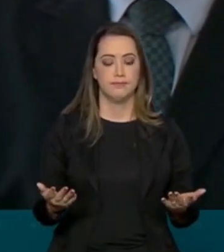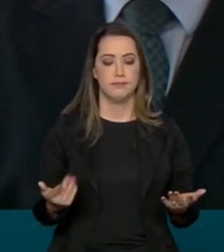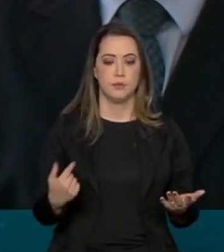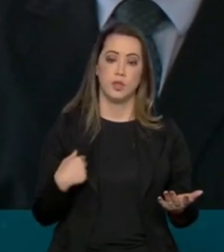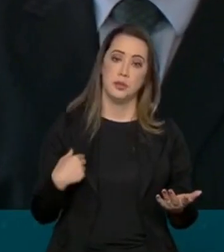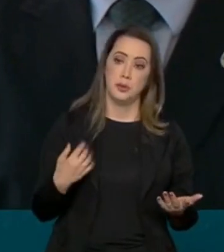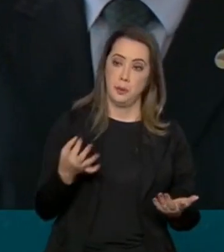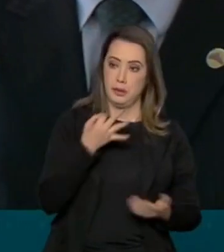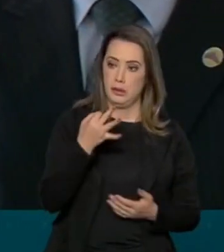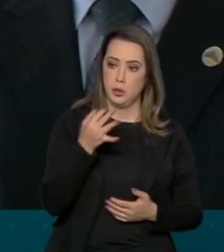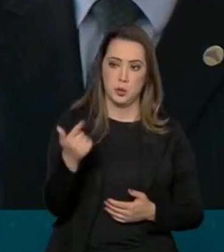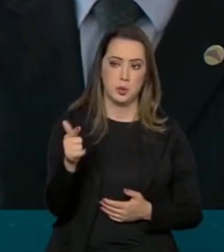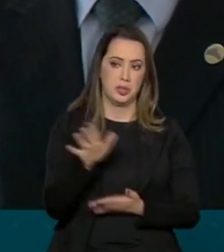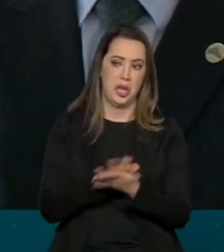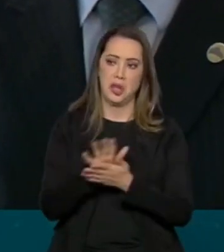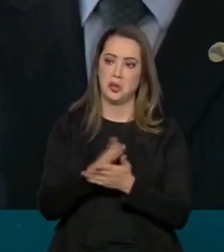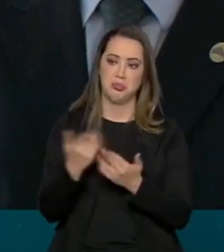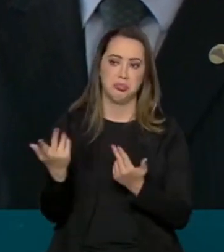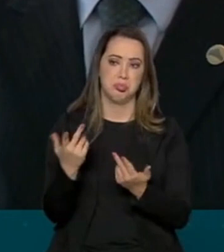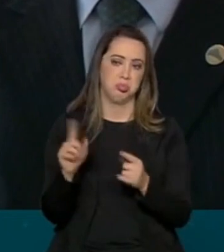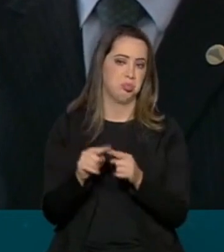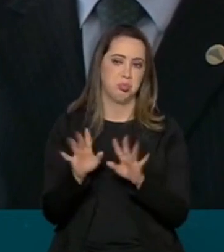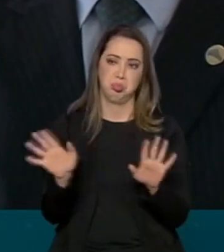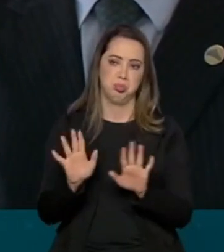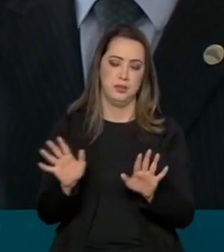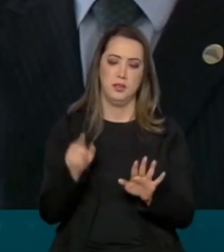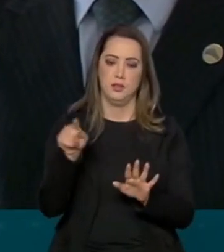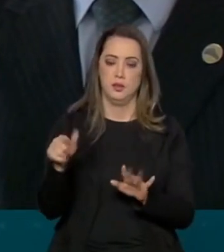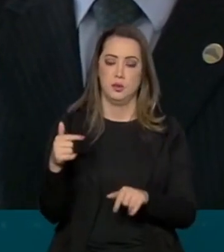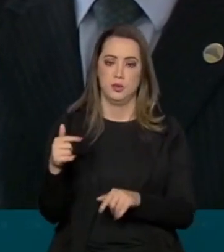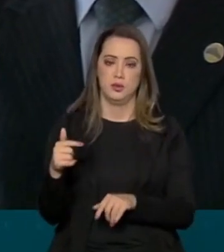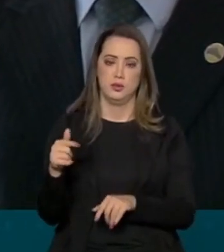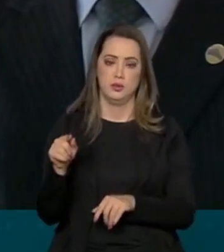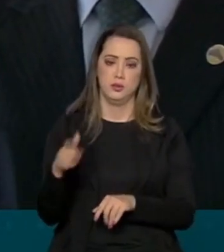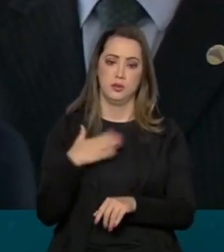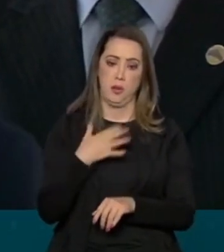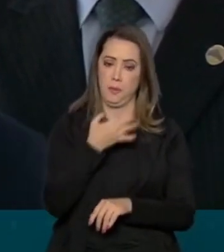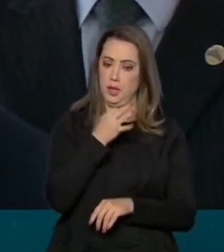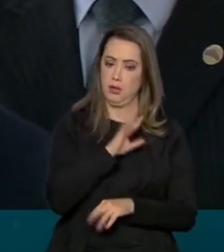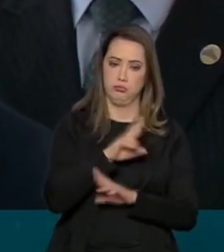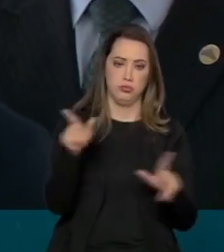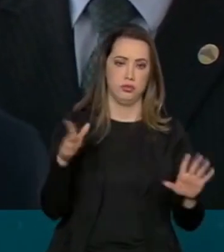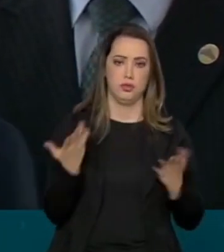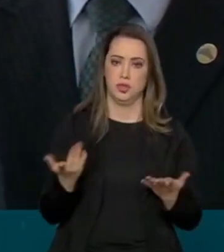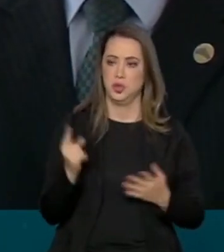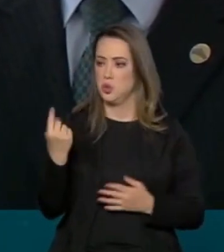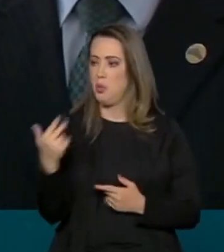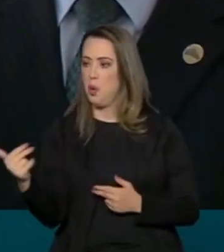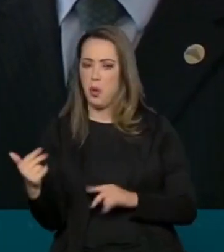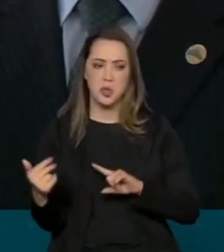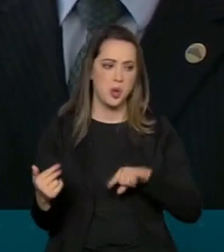Do meu ponto de vista, não tem nada a ver uma coisa com a outra. Né? Esse aí é um do meu ponto de vista, não tem nada a ver um fato com o